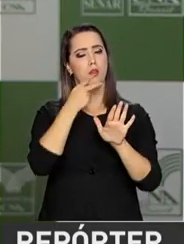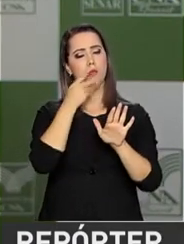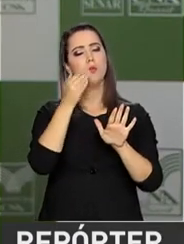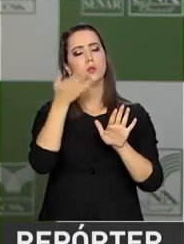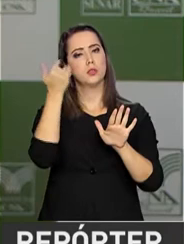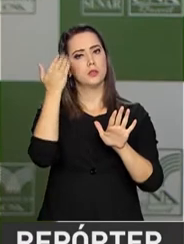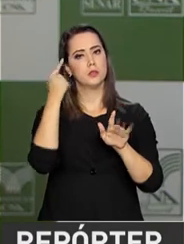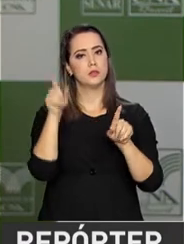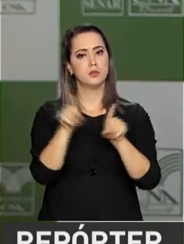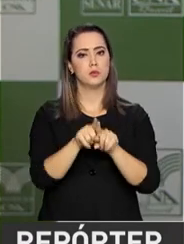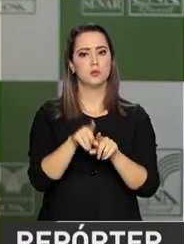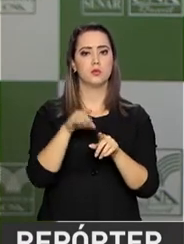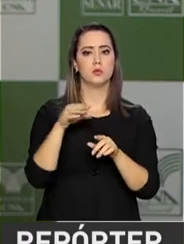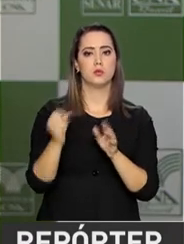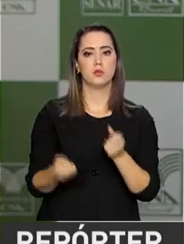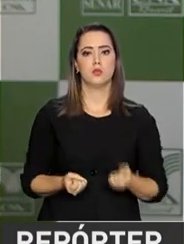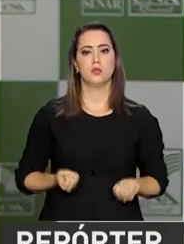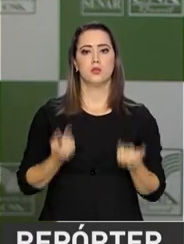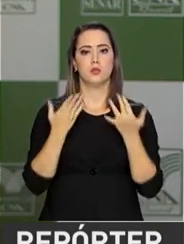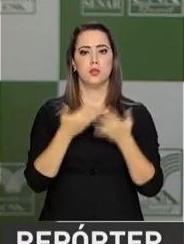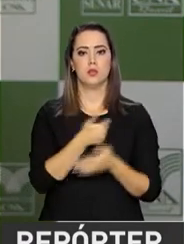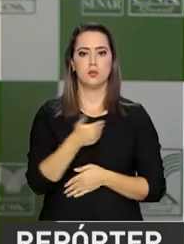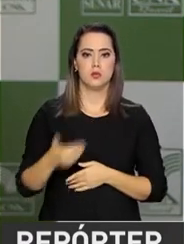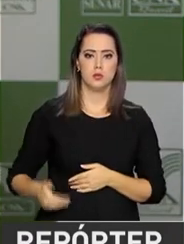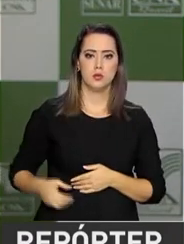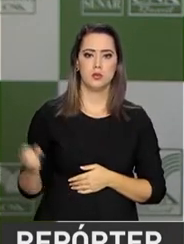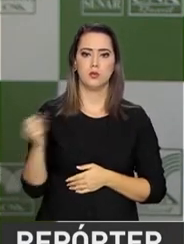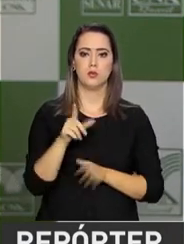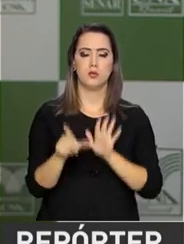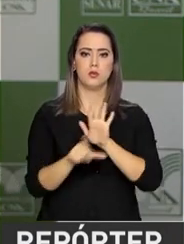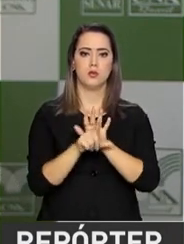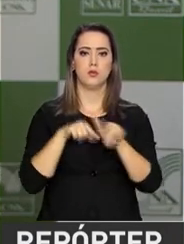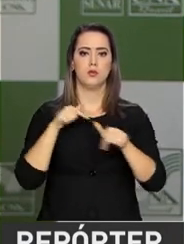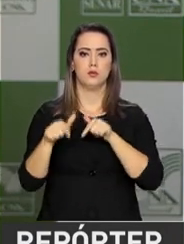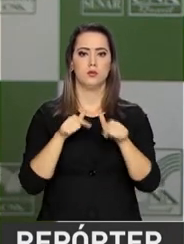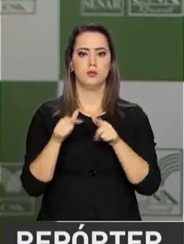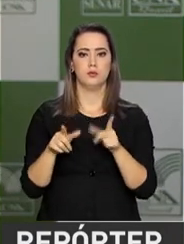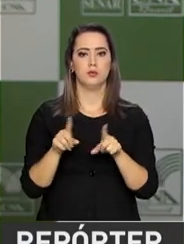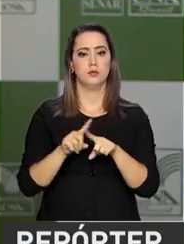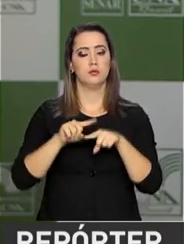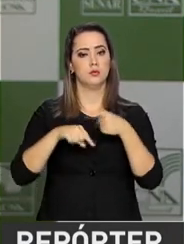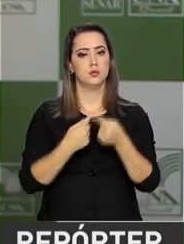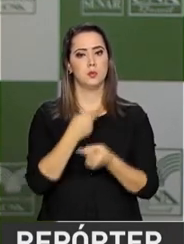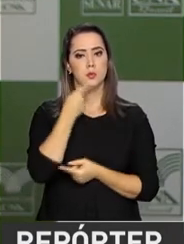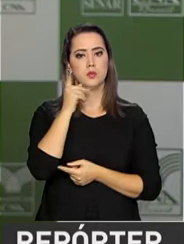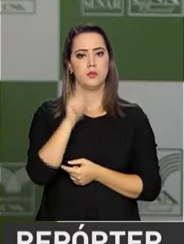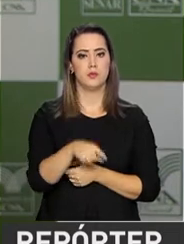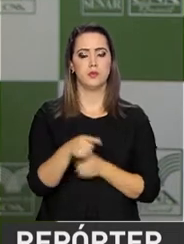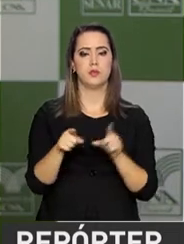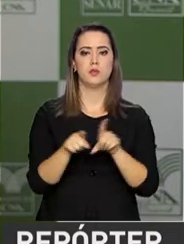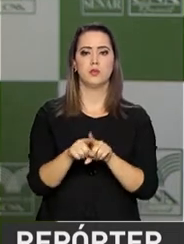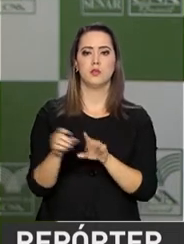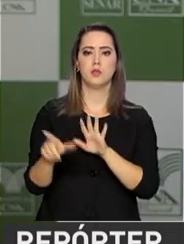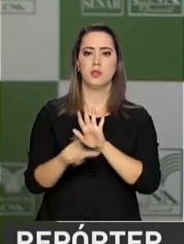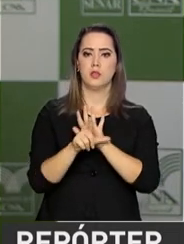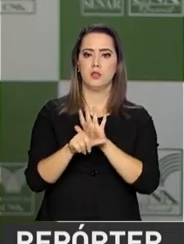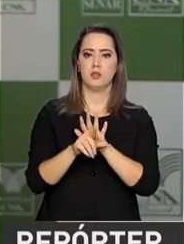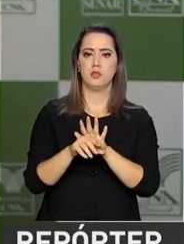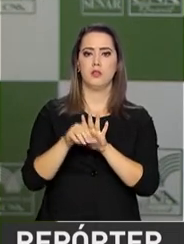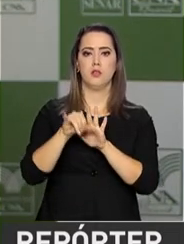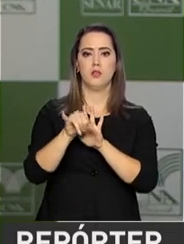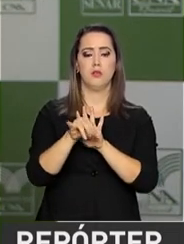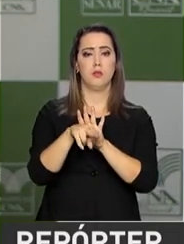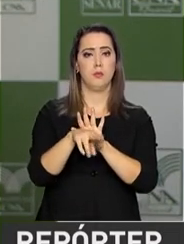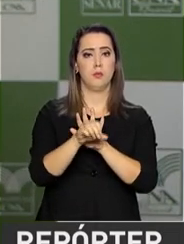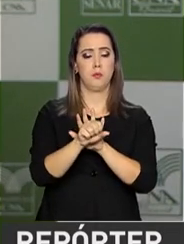feitas como a dos gastos públicos ea modernização da lei trabalhista depois afirmou que a reforma da previdência